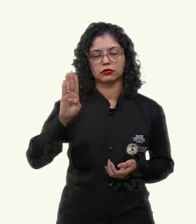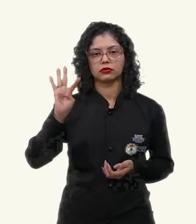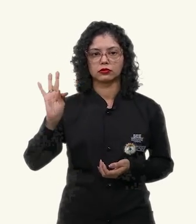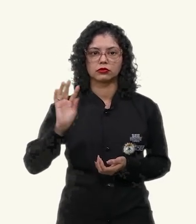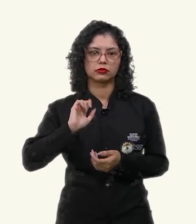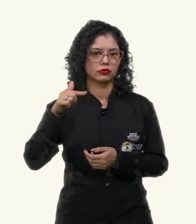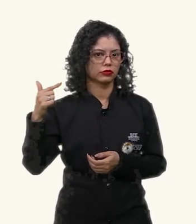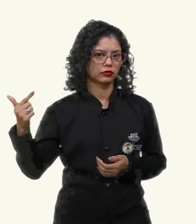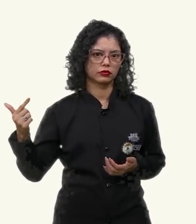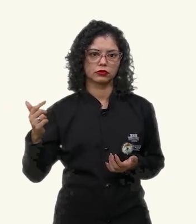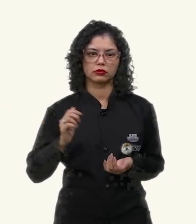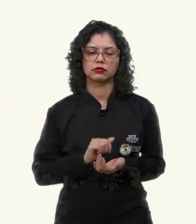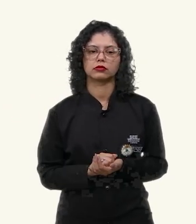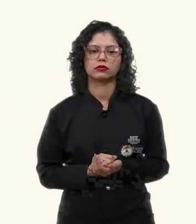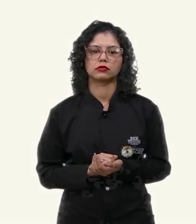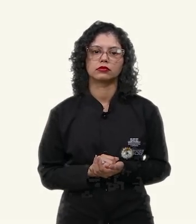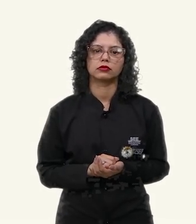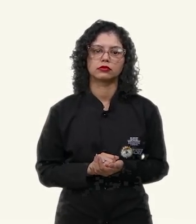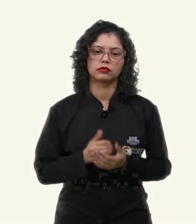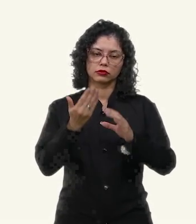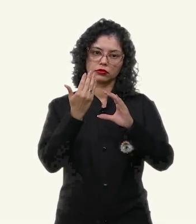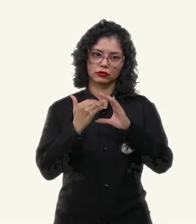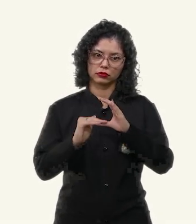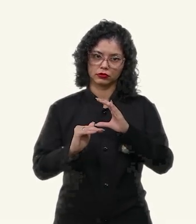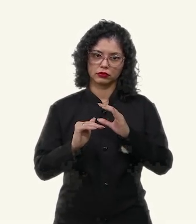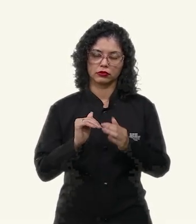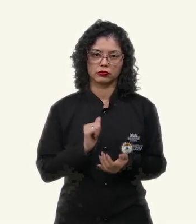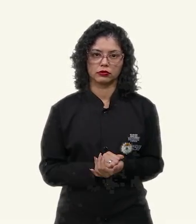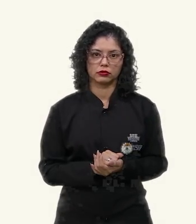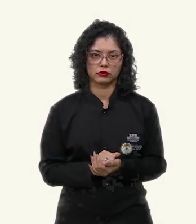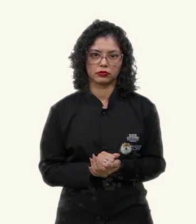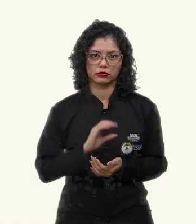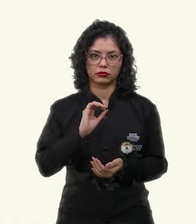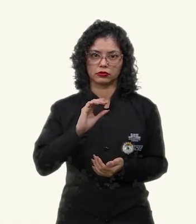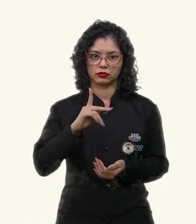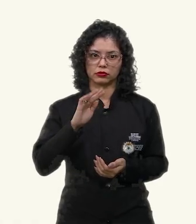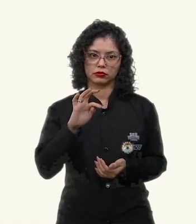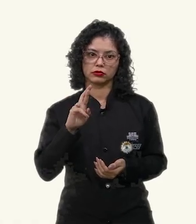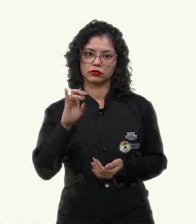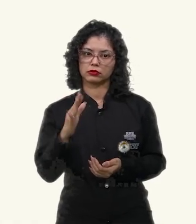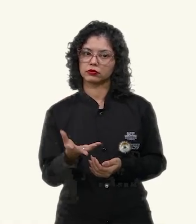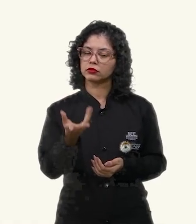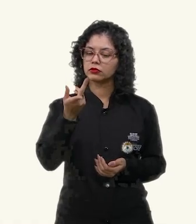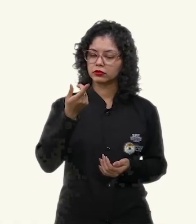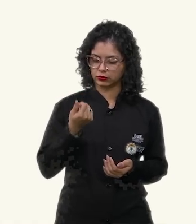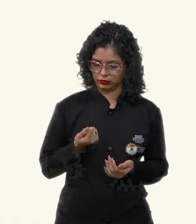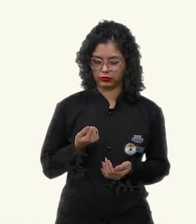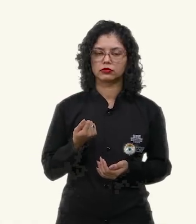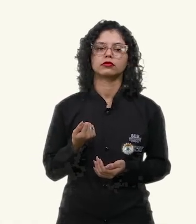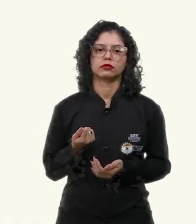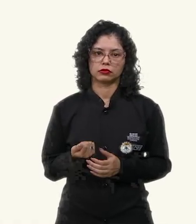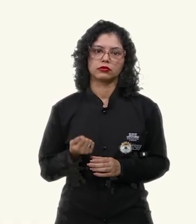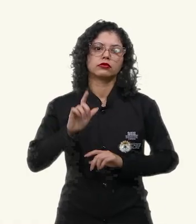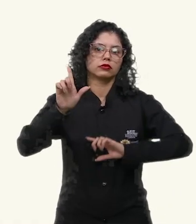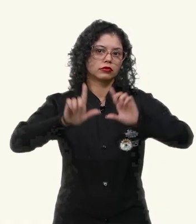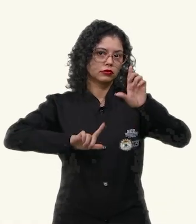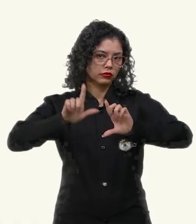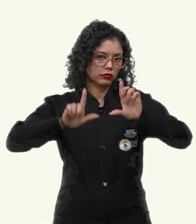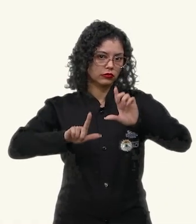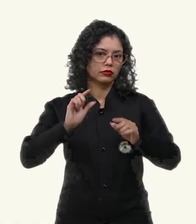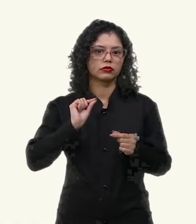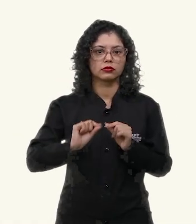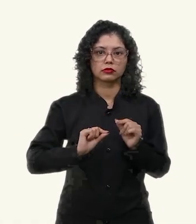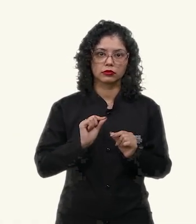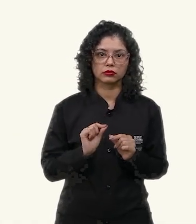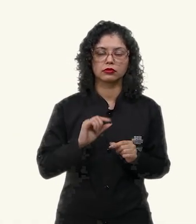né? E aí a gente vai mandar ali para operadora, que vai receber. Então, essa TV, ela vai o quê?